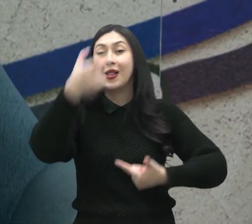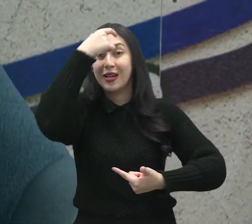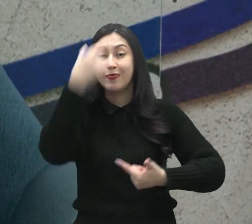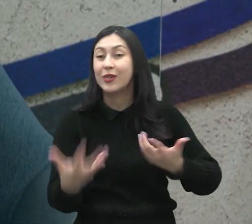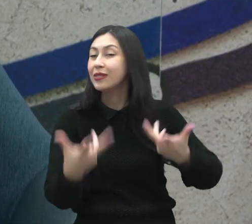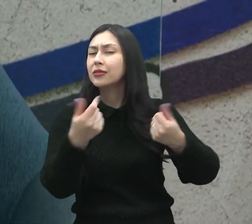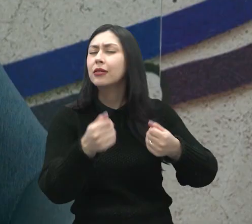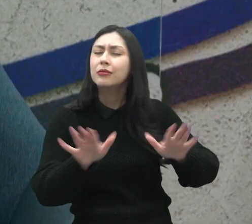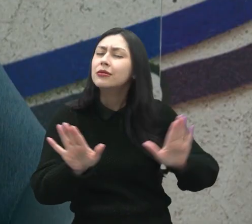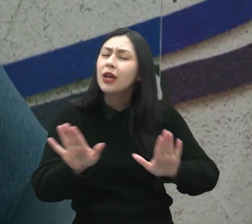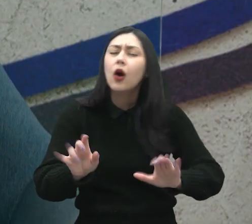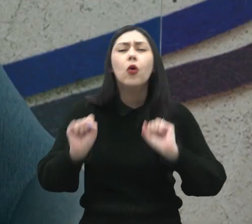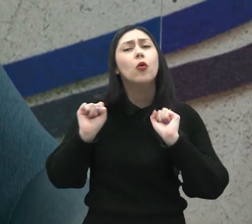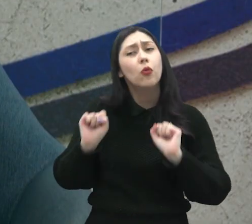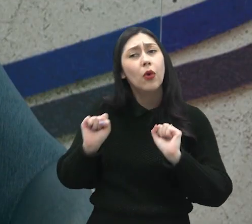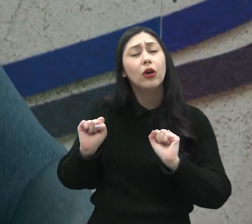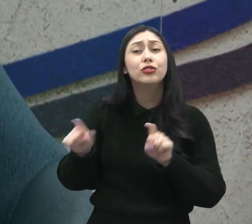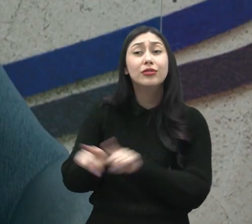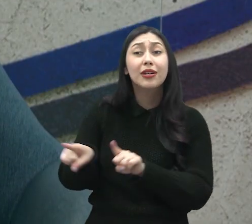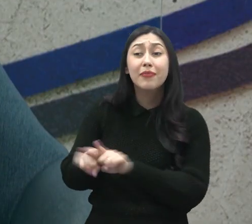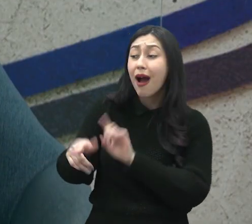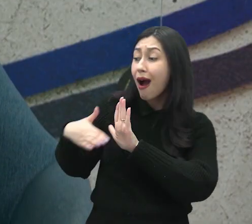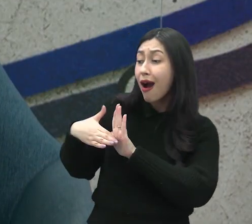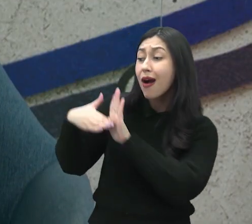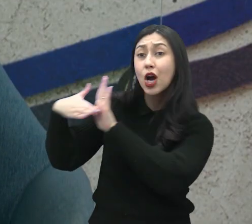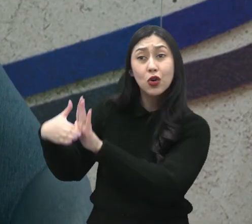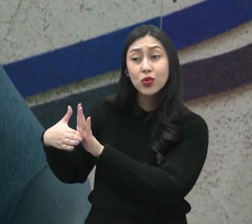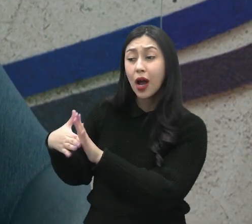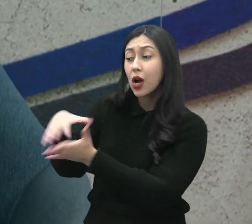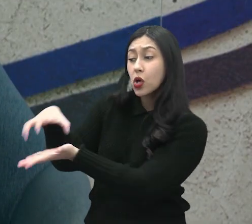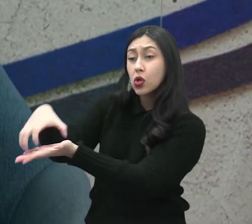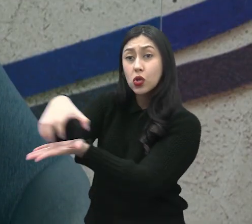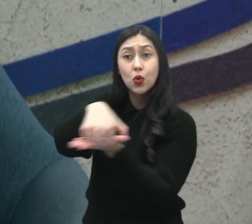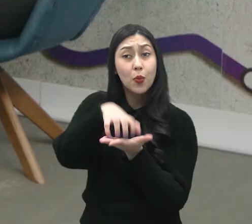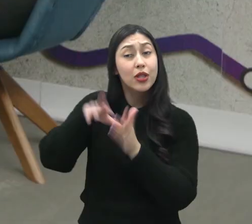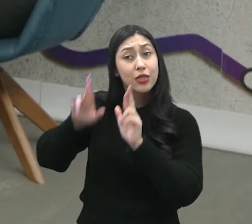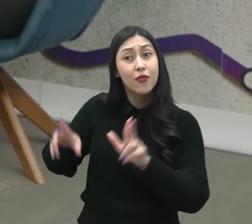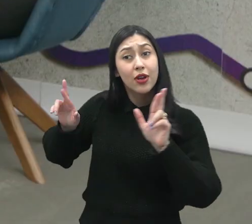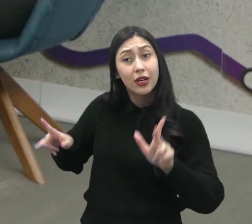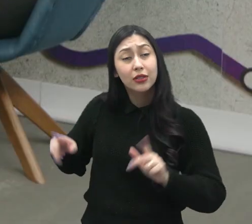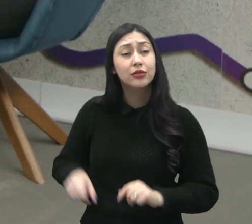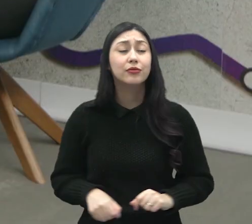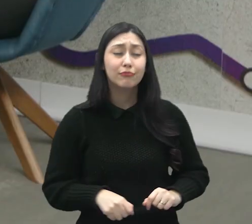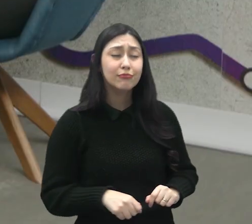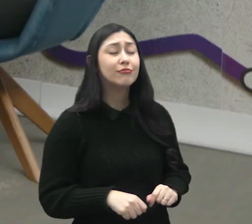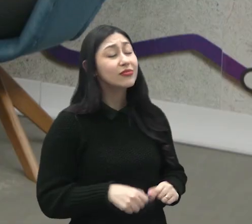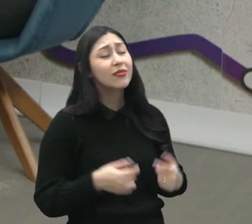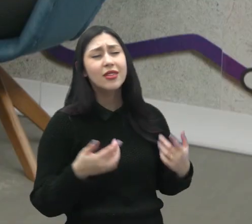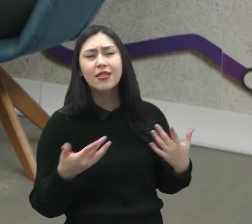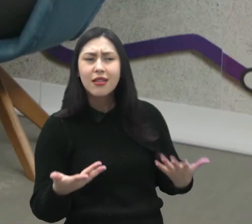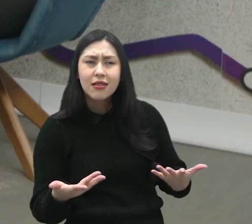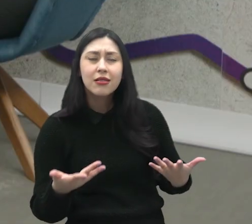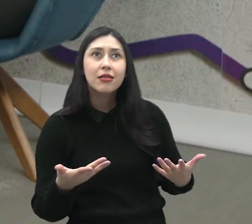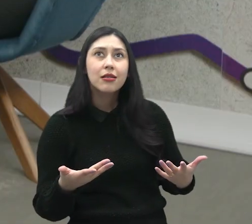A gente pode colocar ela em prol do outro em outras esferas também. Sem dúvida. E aí, você tá